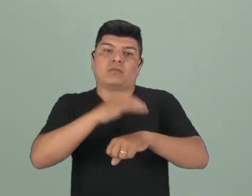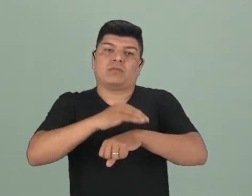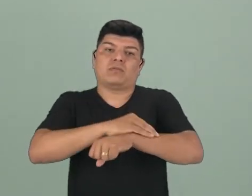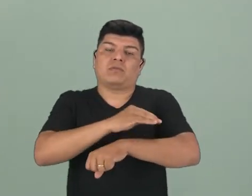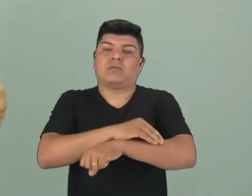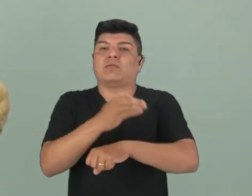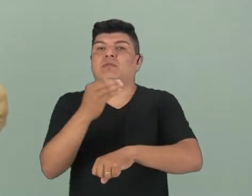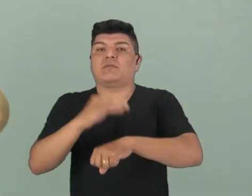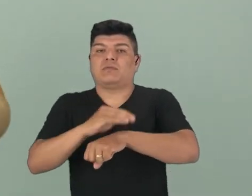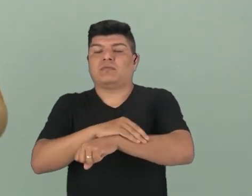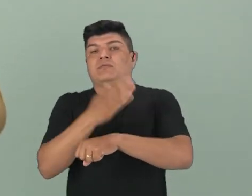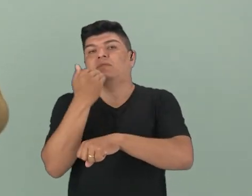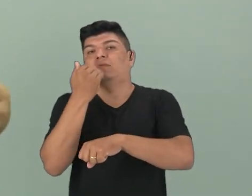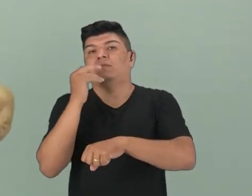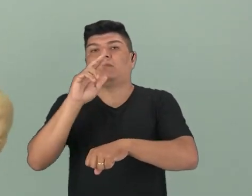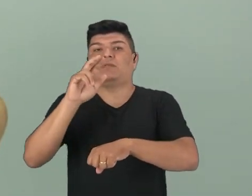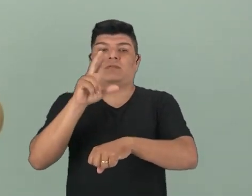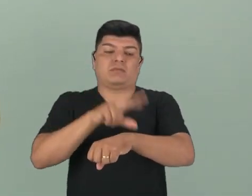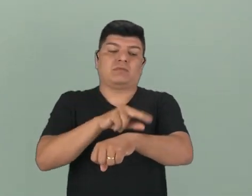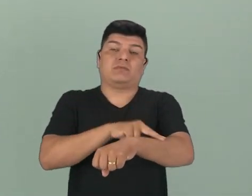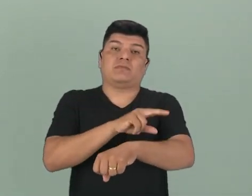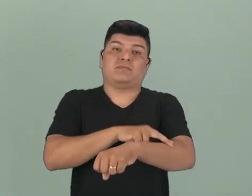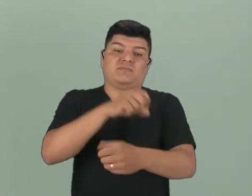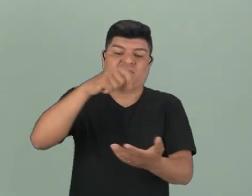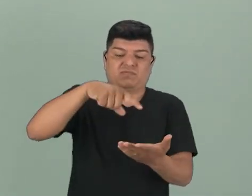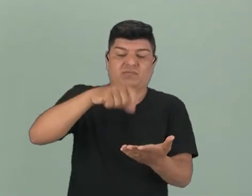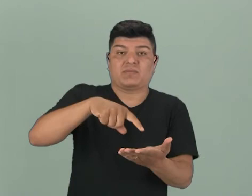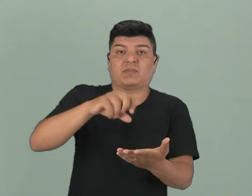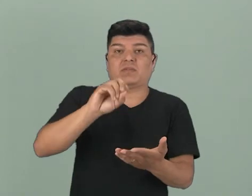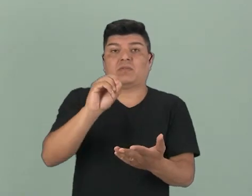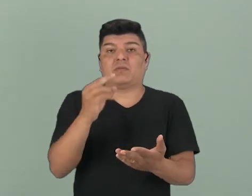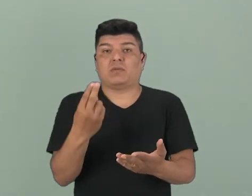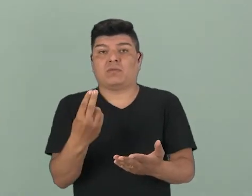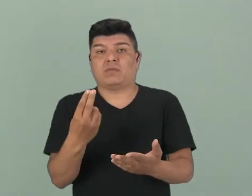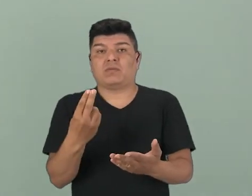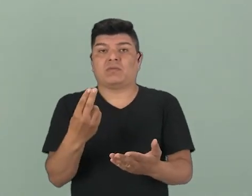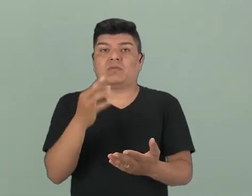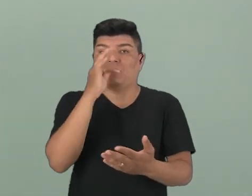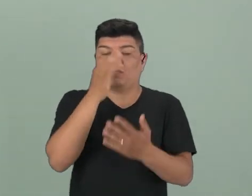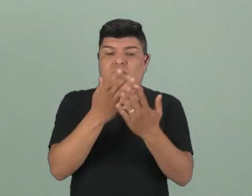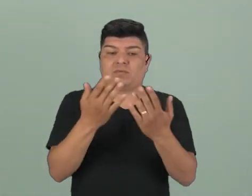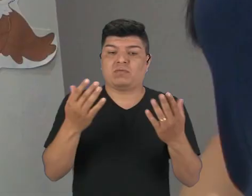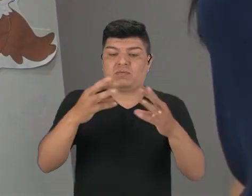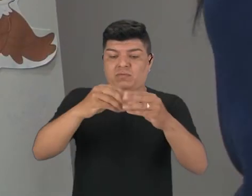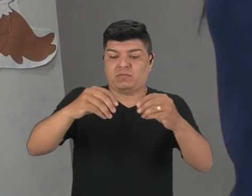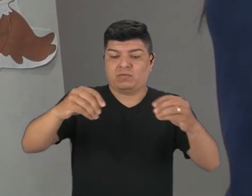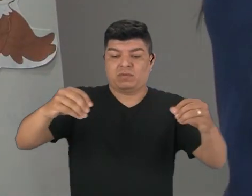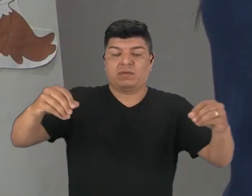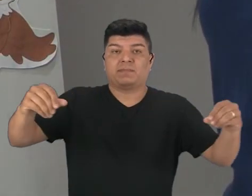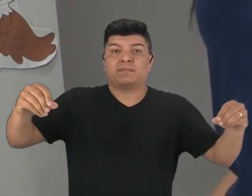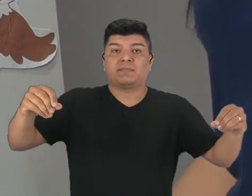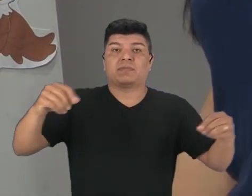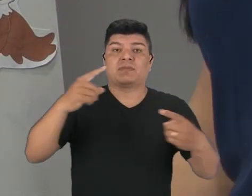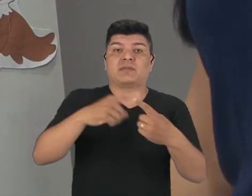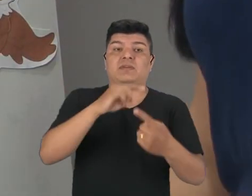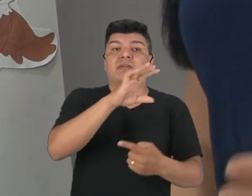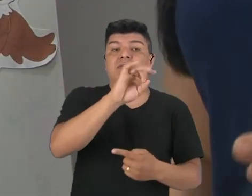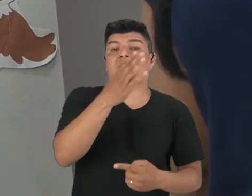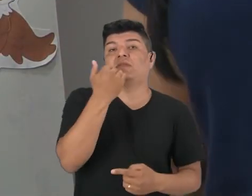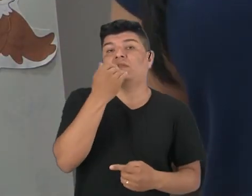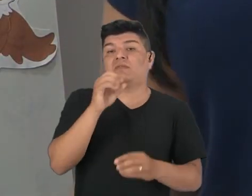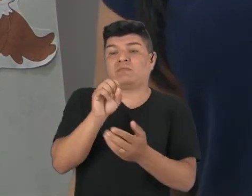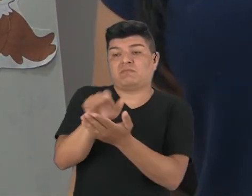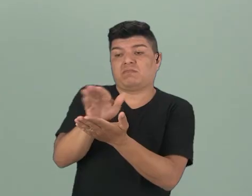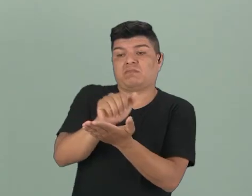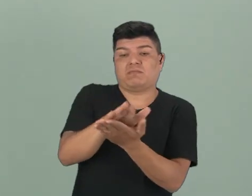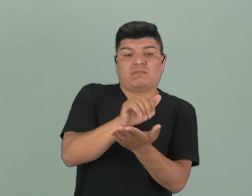fica restos de animais, de outros seres vivos, ou então restos de vegetais, porque cada um vai se alimentando, né, e